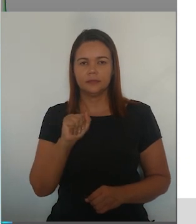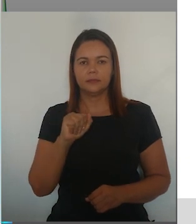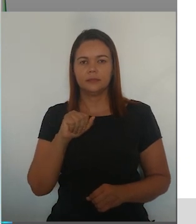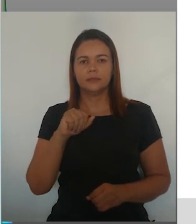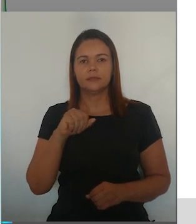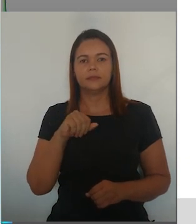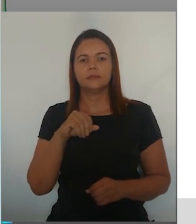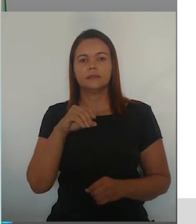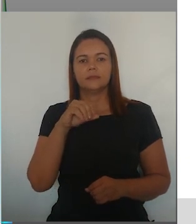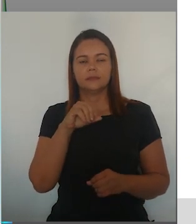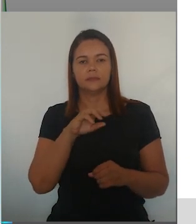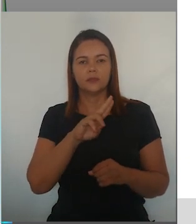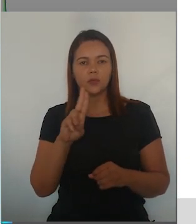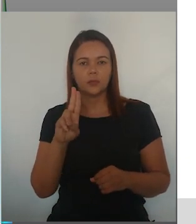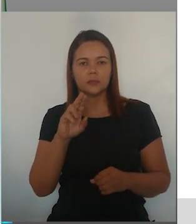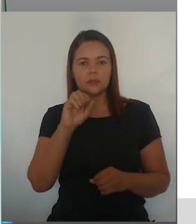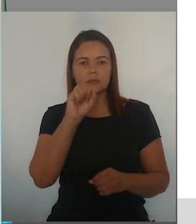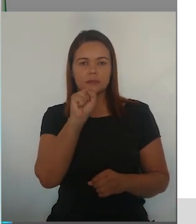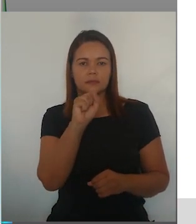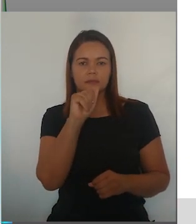de sarcoplasma,